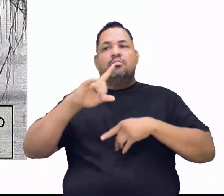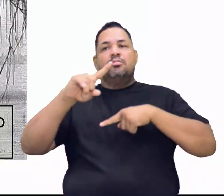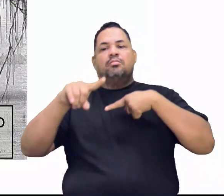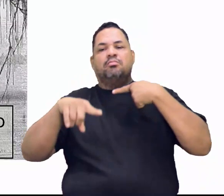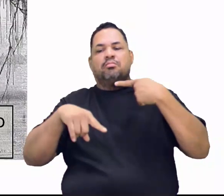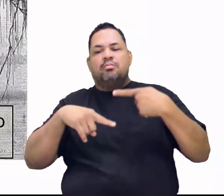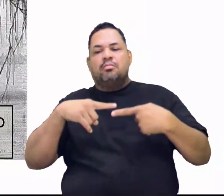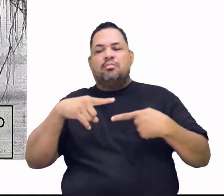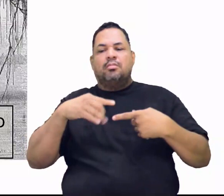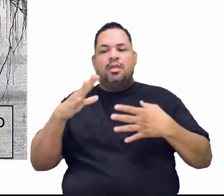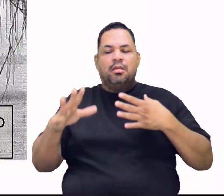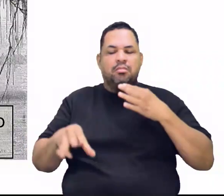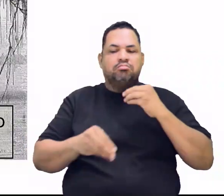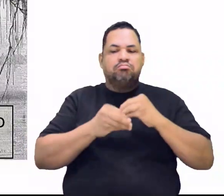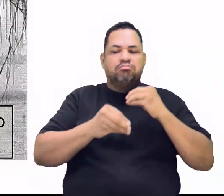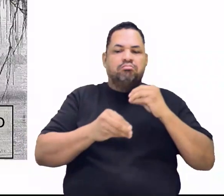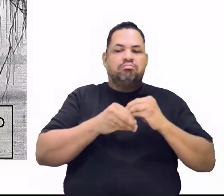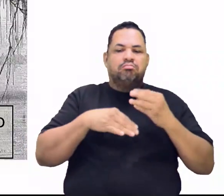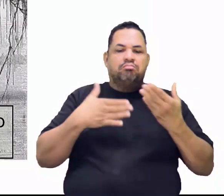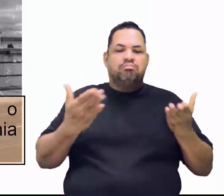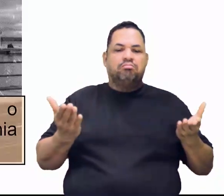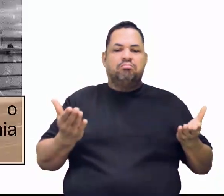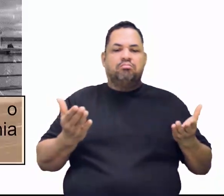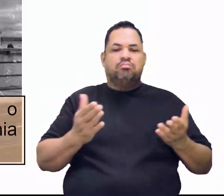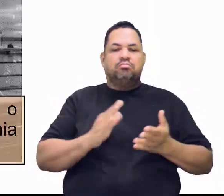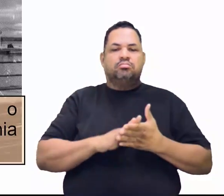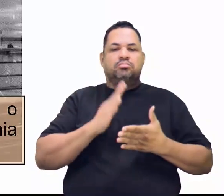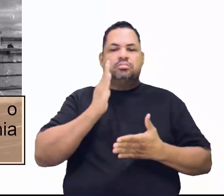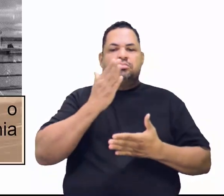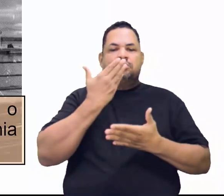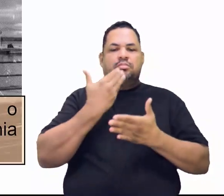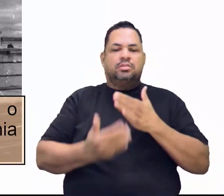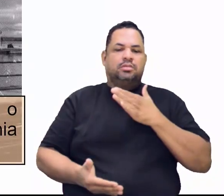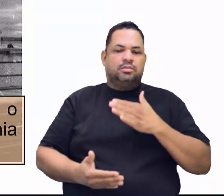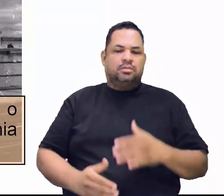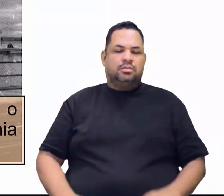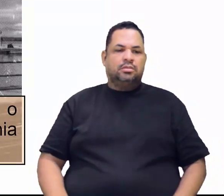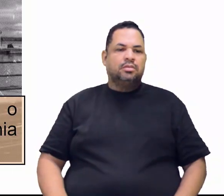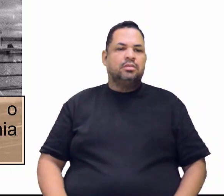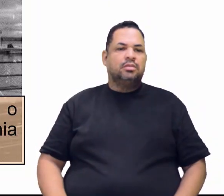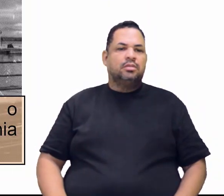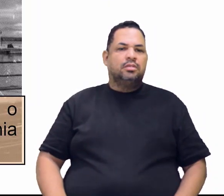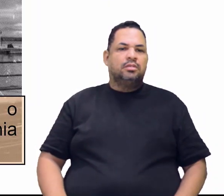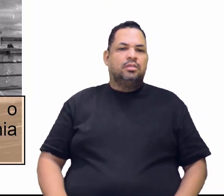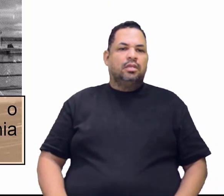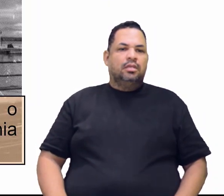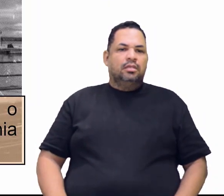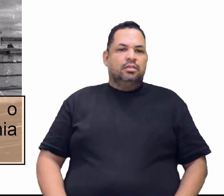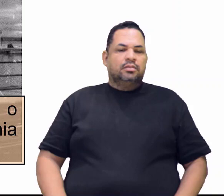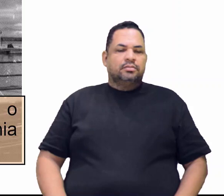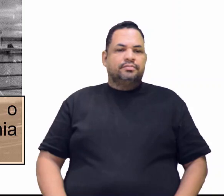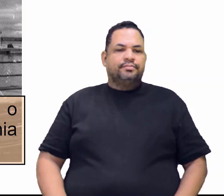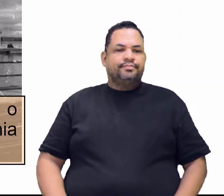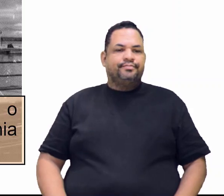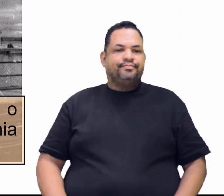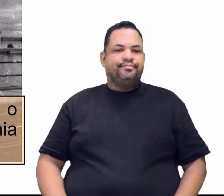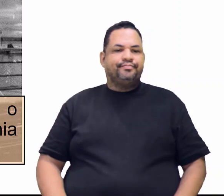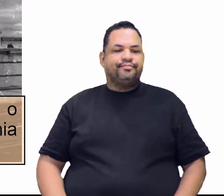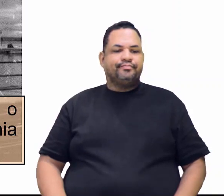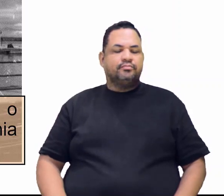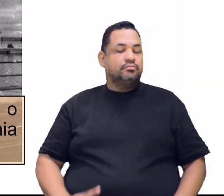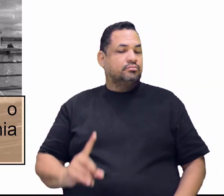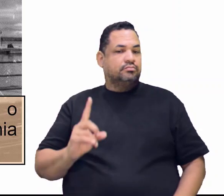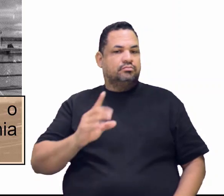tempo vai acumulando, pensar que não, tu já perdeu. O Brasil, então, ele não